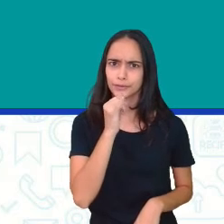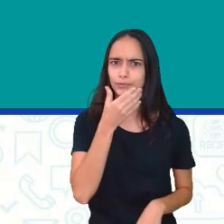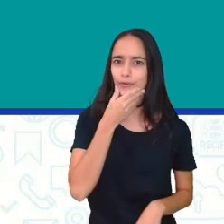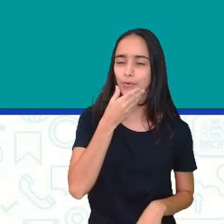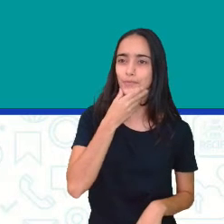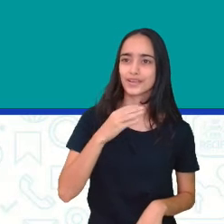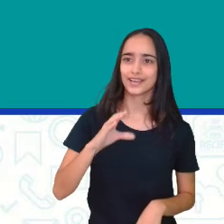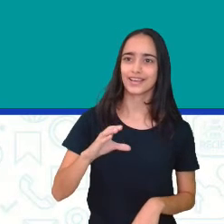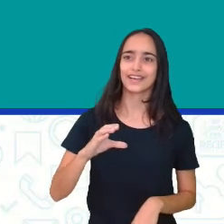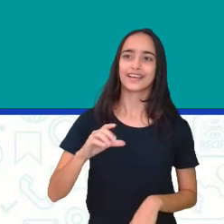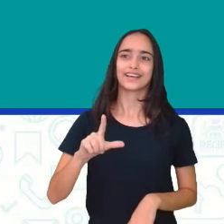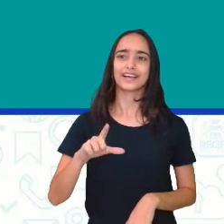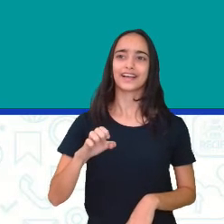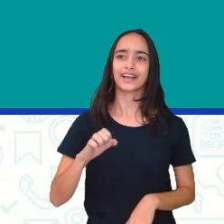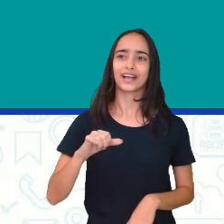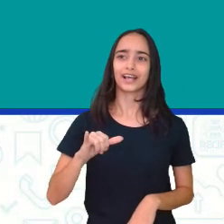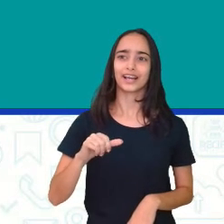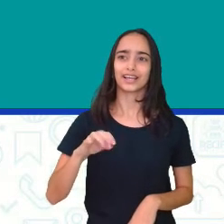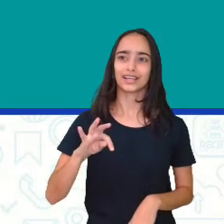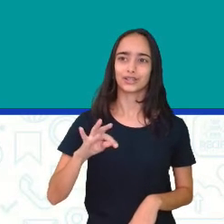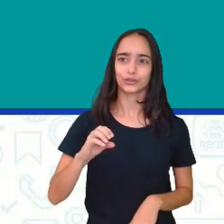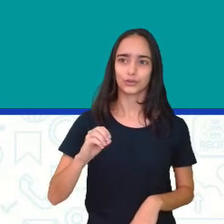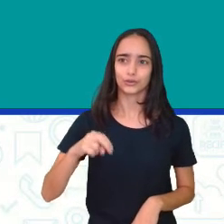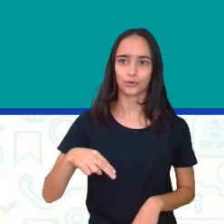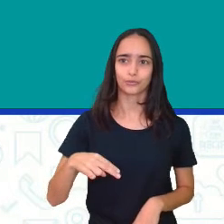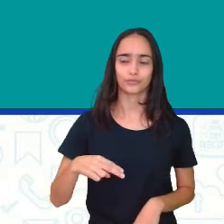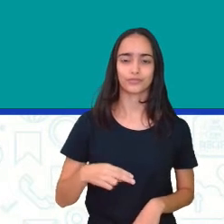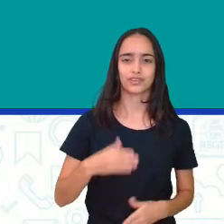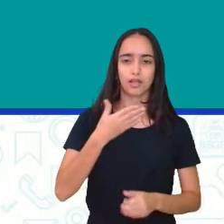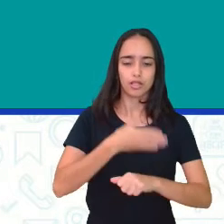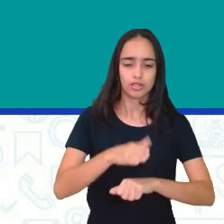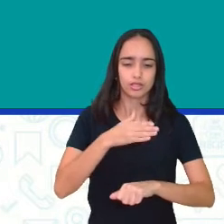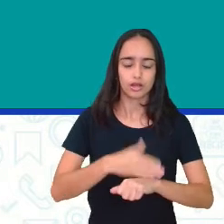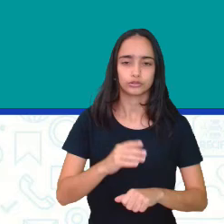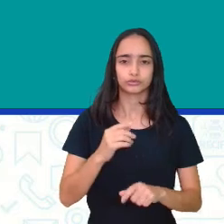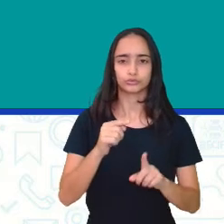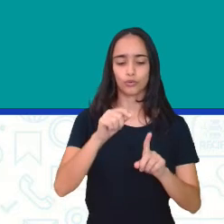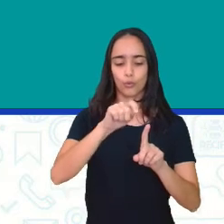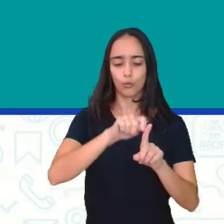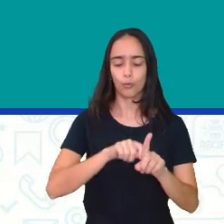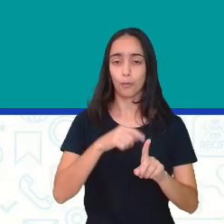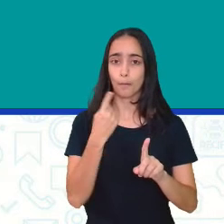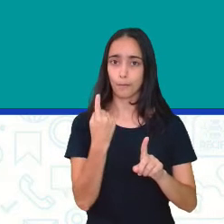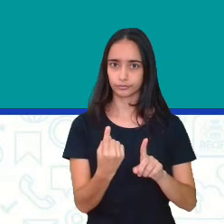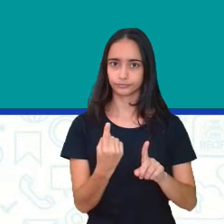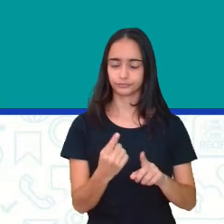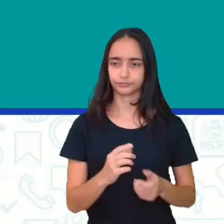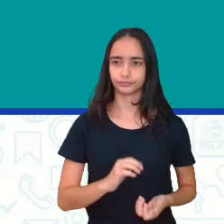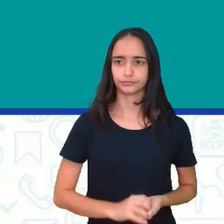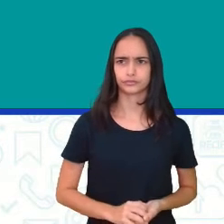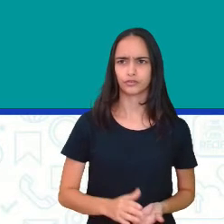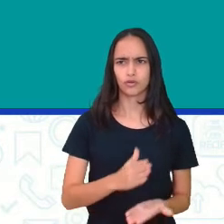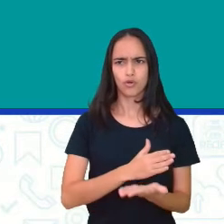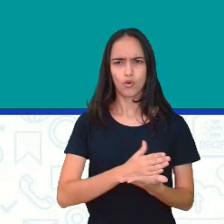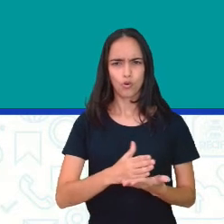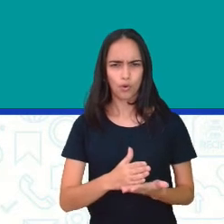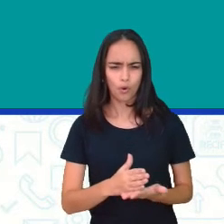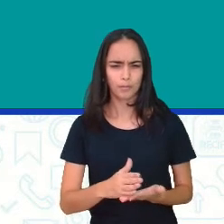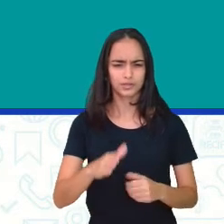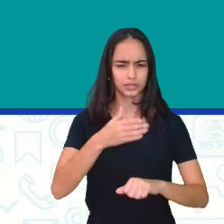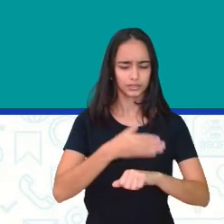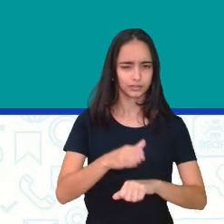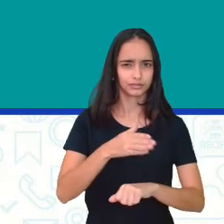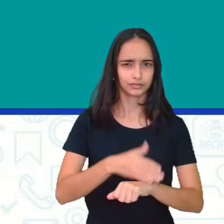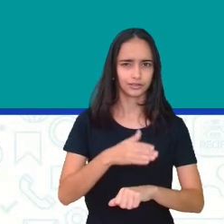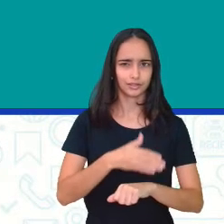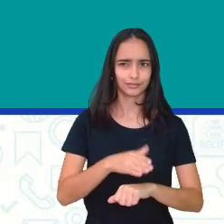né? Ó, Cleiton está aí treinando há um mês. Quando ele começou a treinar, ele tá fazendo até